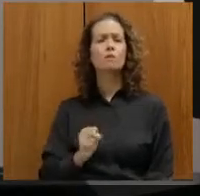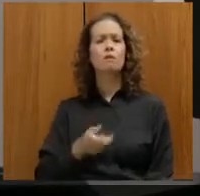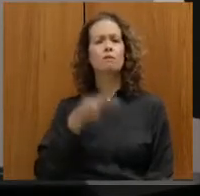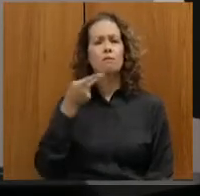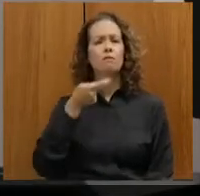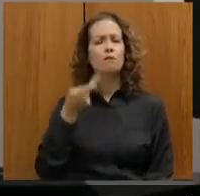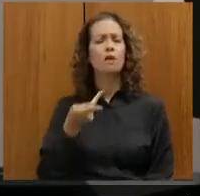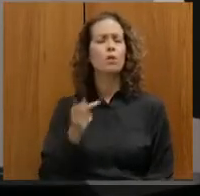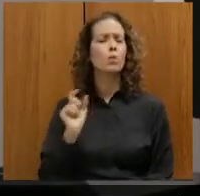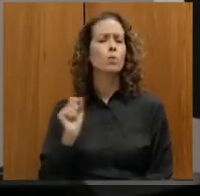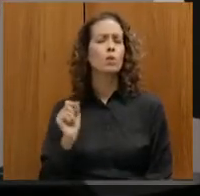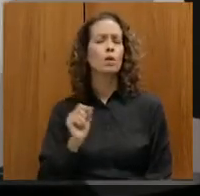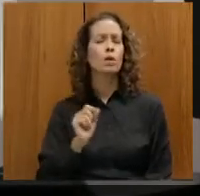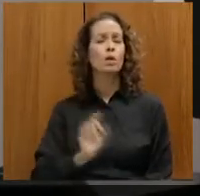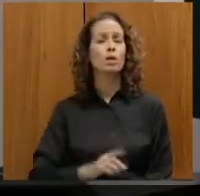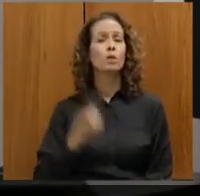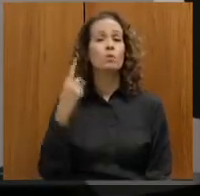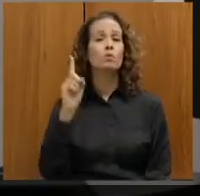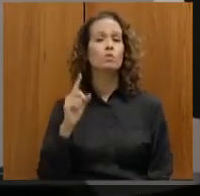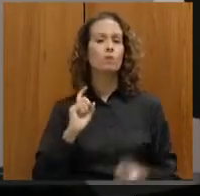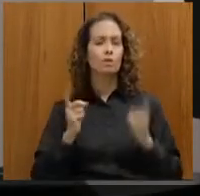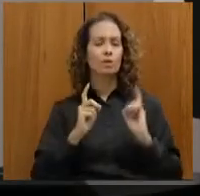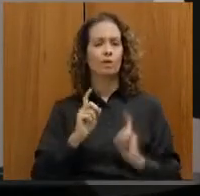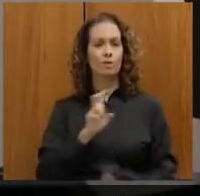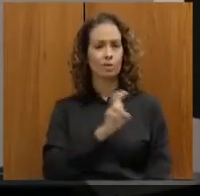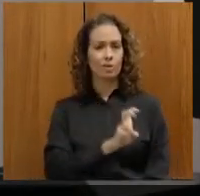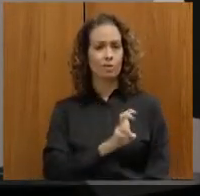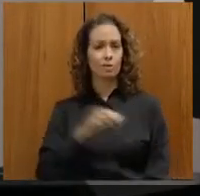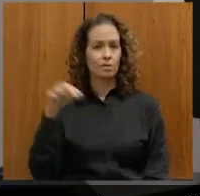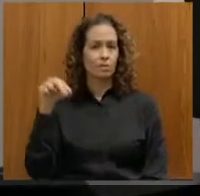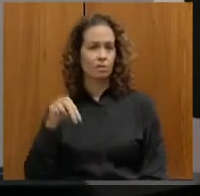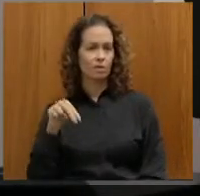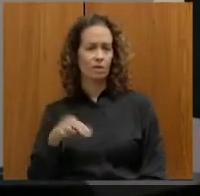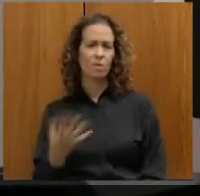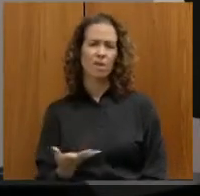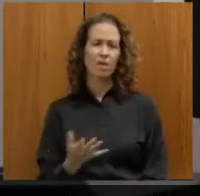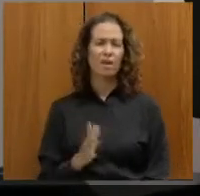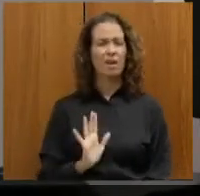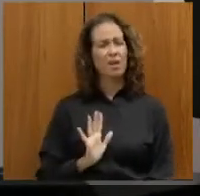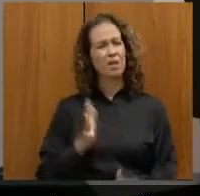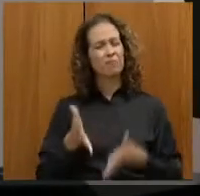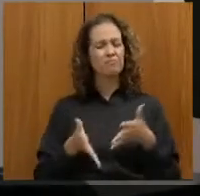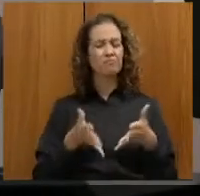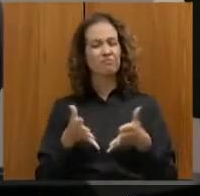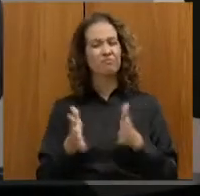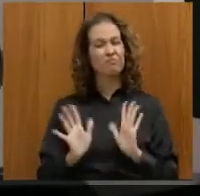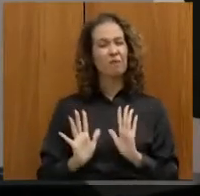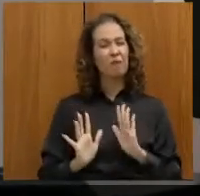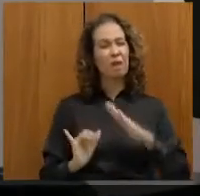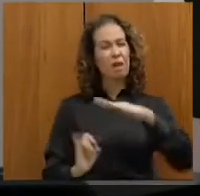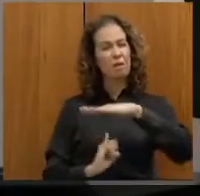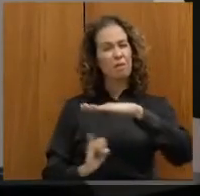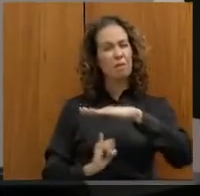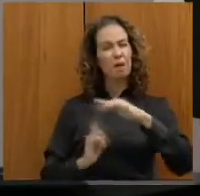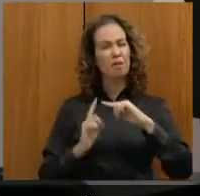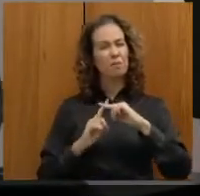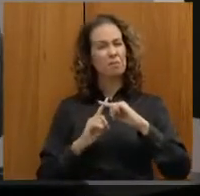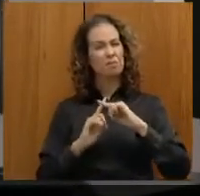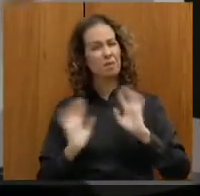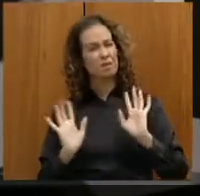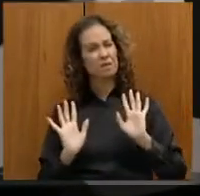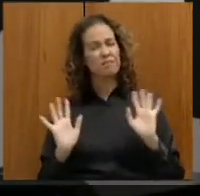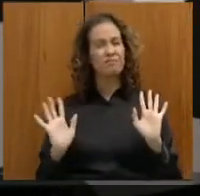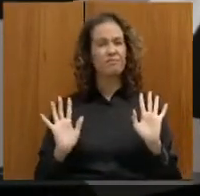dia 5/11 eu uso eu ia usar uma expressão Mais chula vai vou deixar de usar pouco se lixando